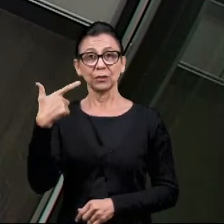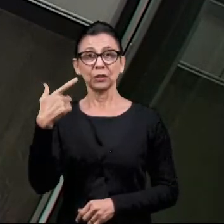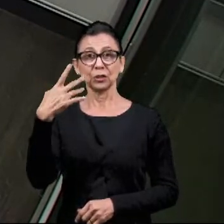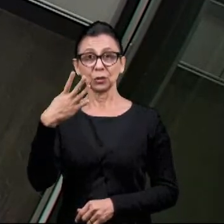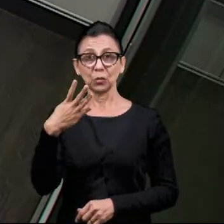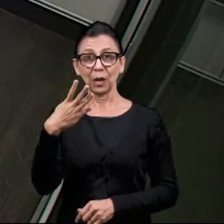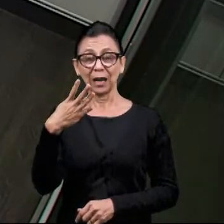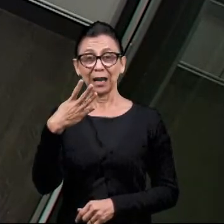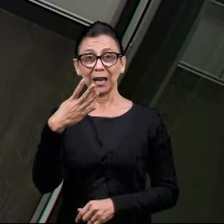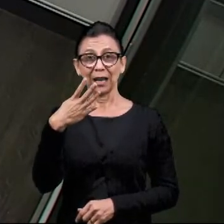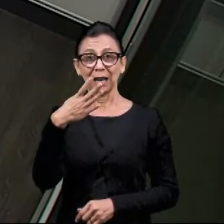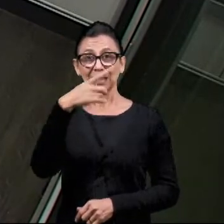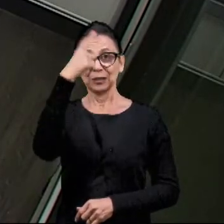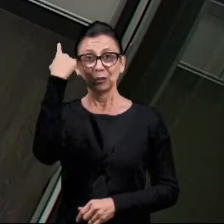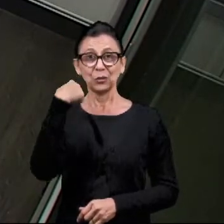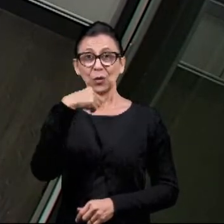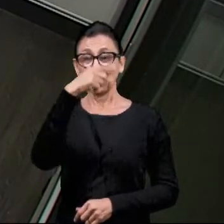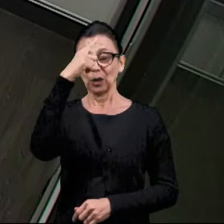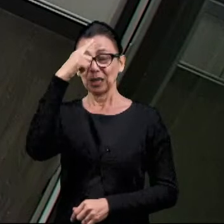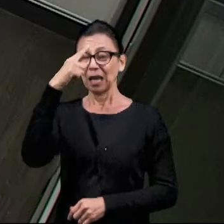jejum.